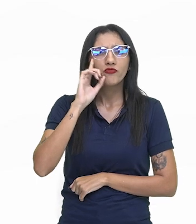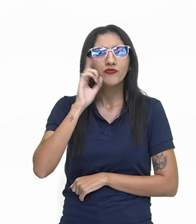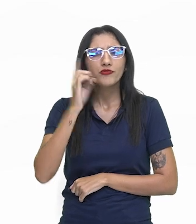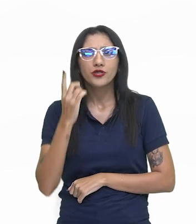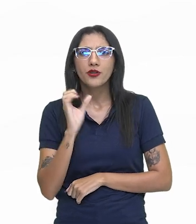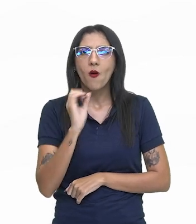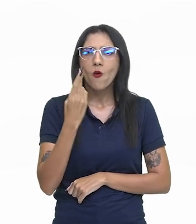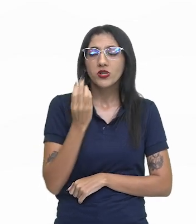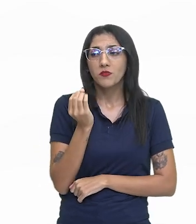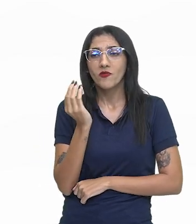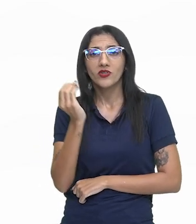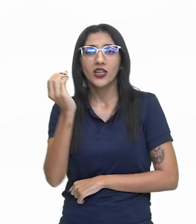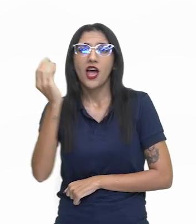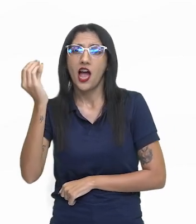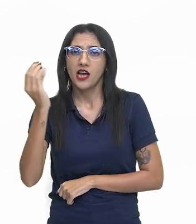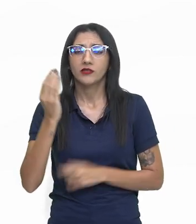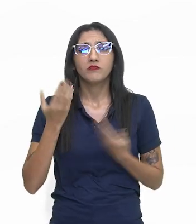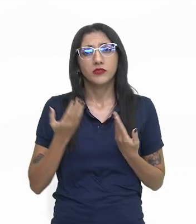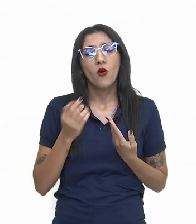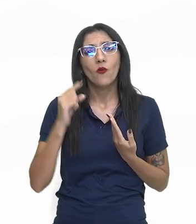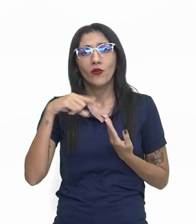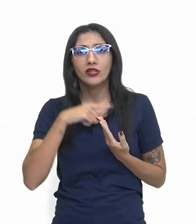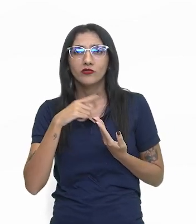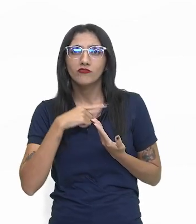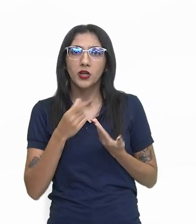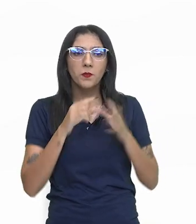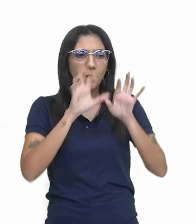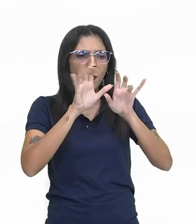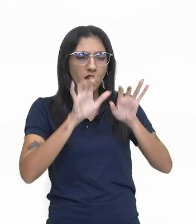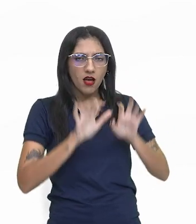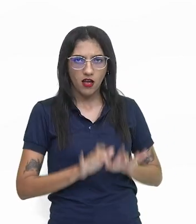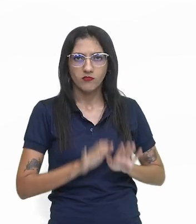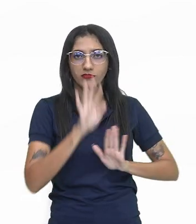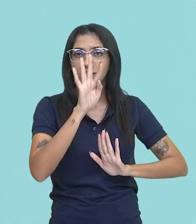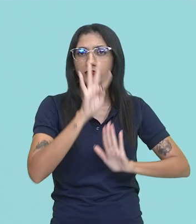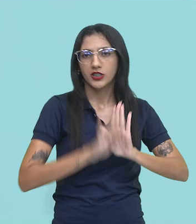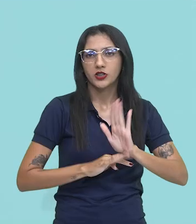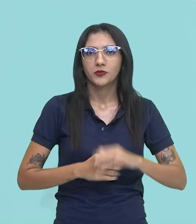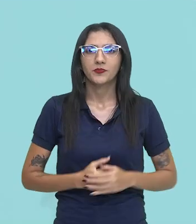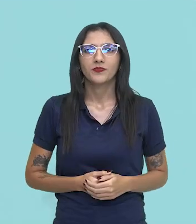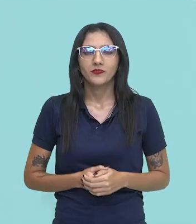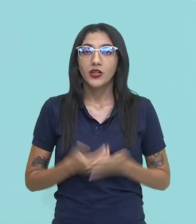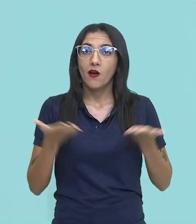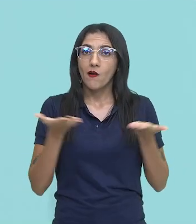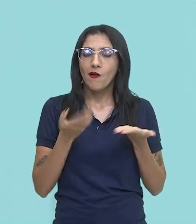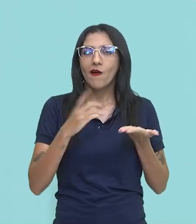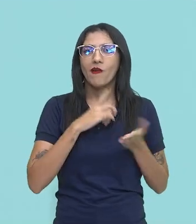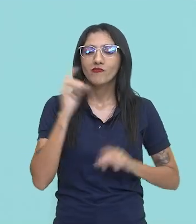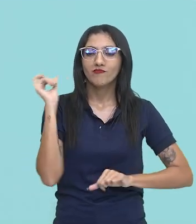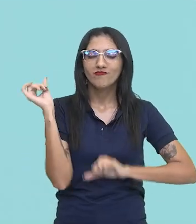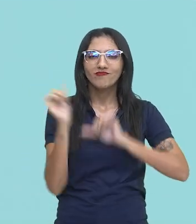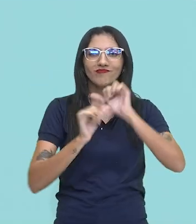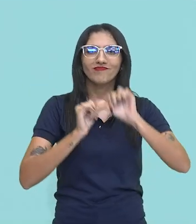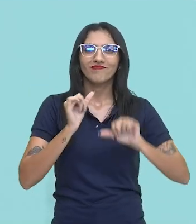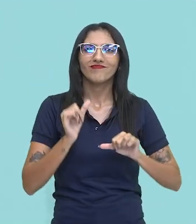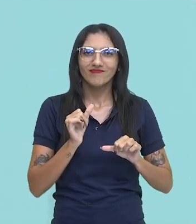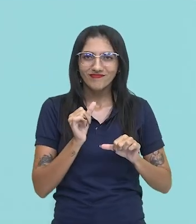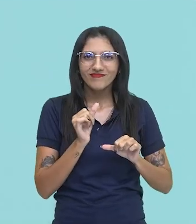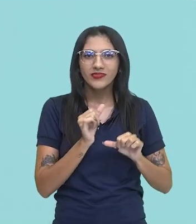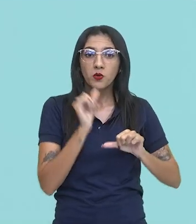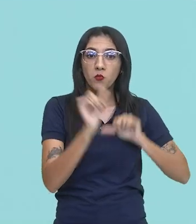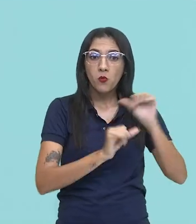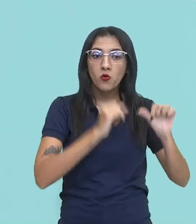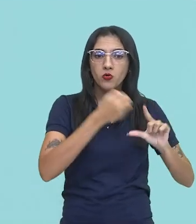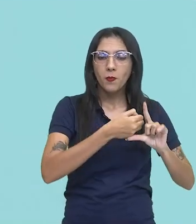de viagem. Então, tudo isso era por meio do escrito. Agora, nós temos uma mudança, porque as pessoas saíram desse meio